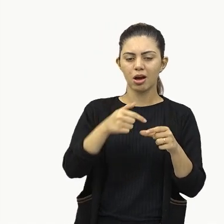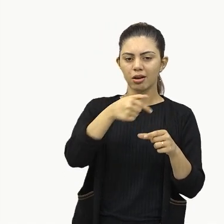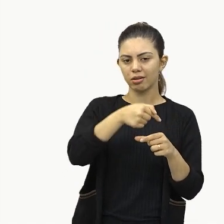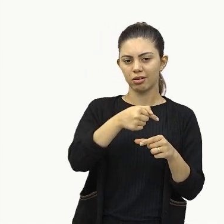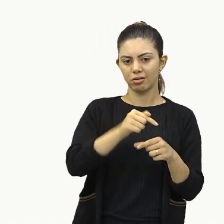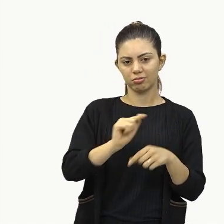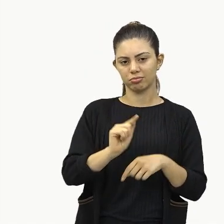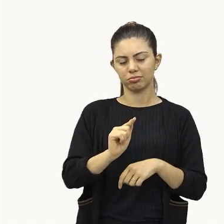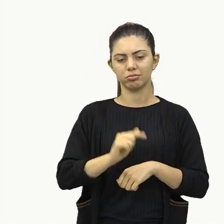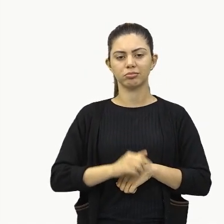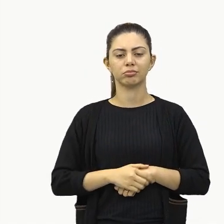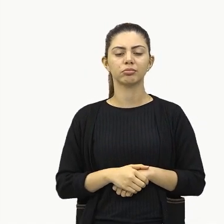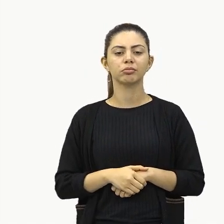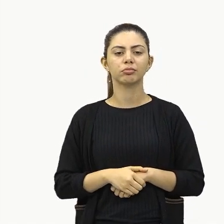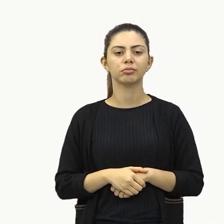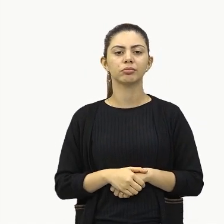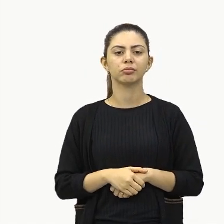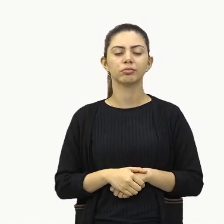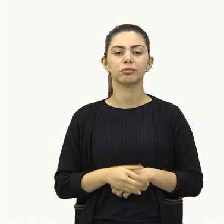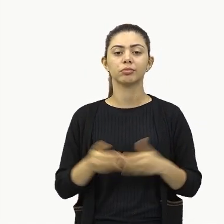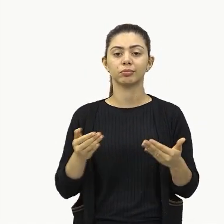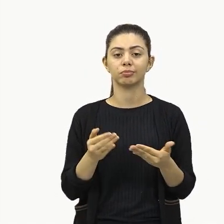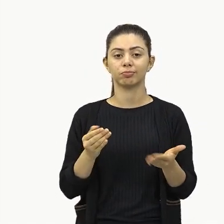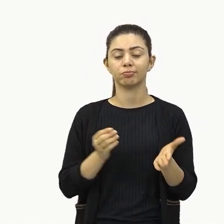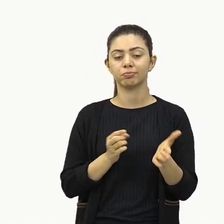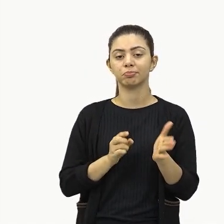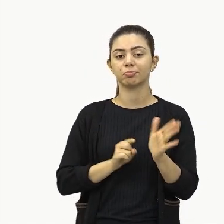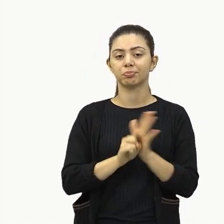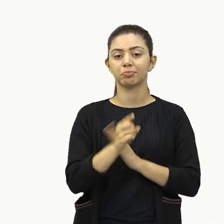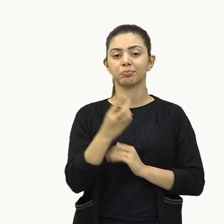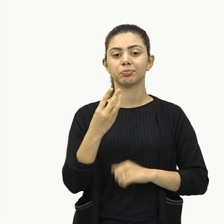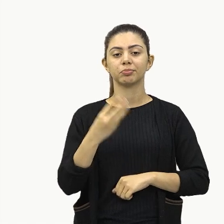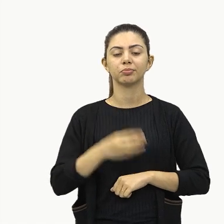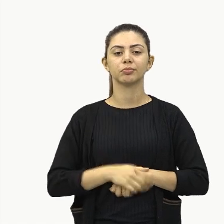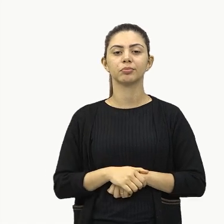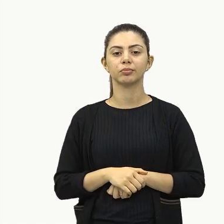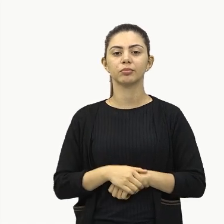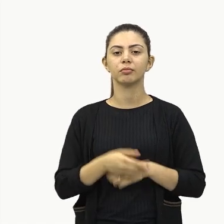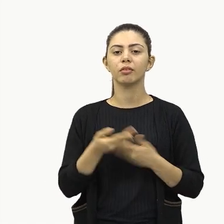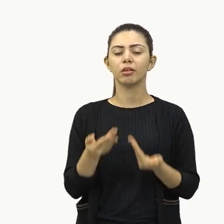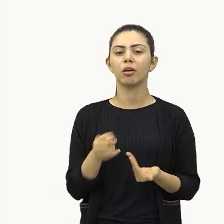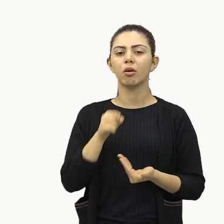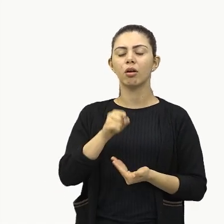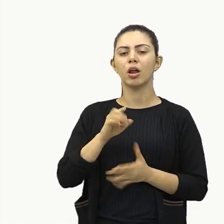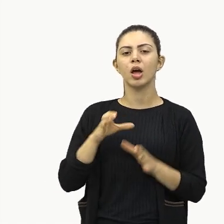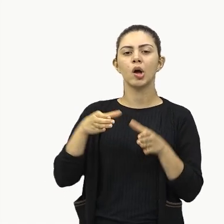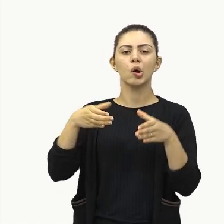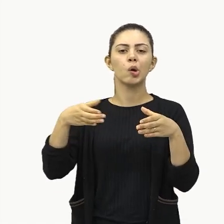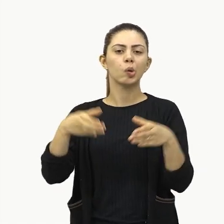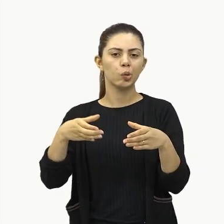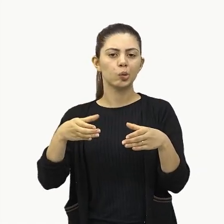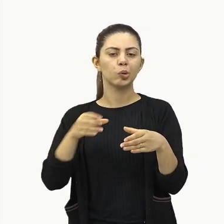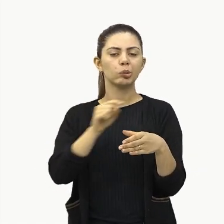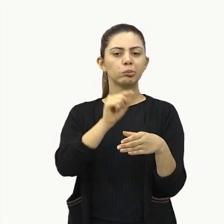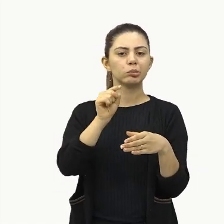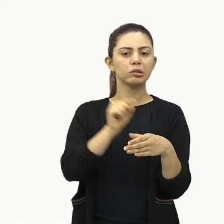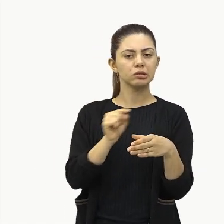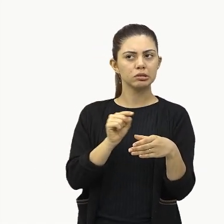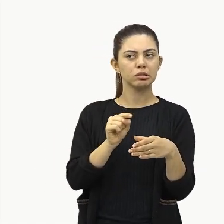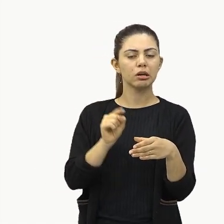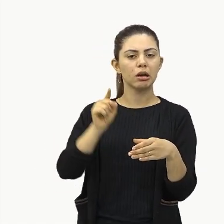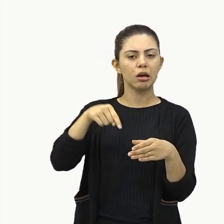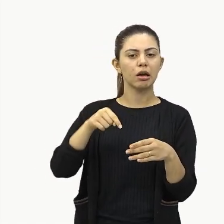Avançando ainda nas nossas interrogações, todo número inteiro é racional?